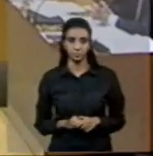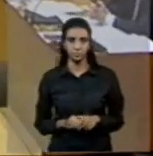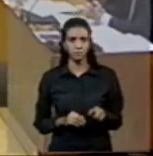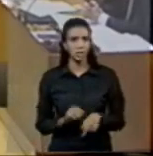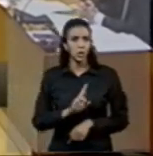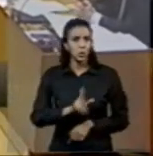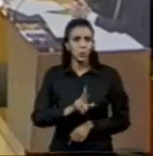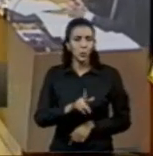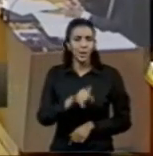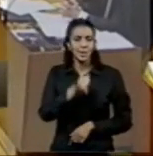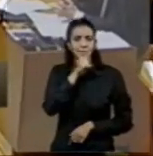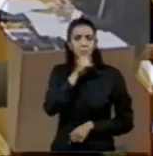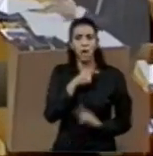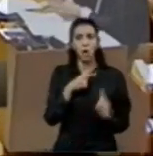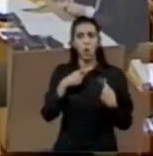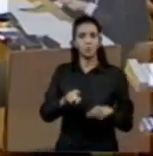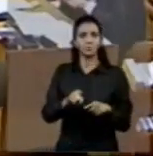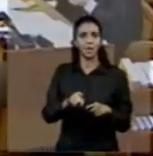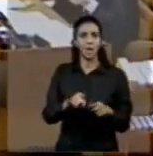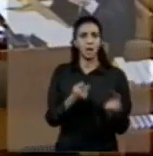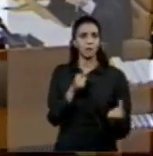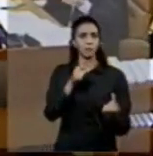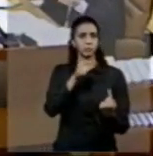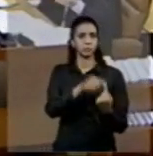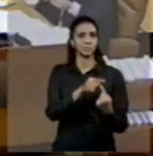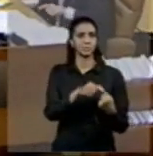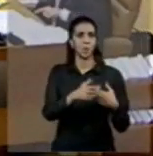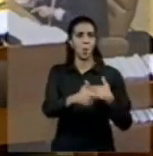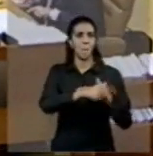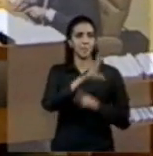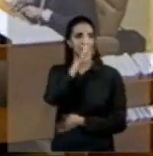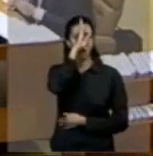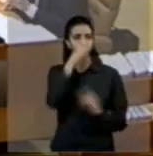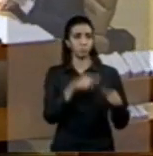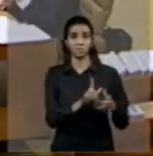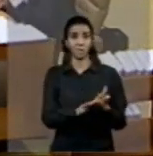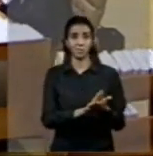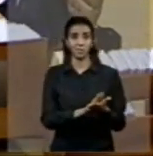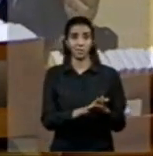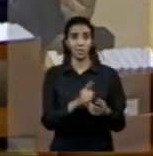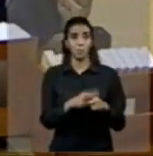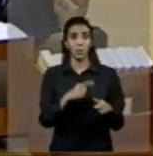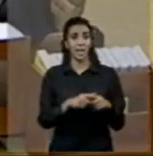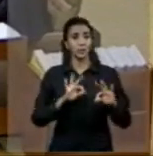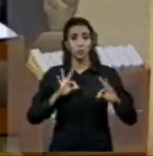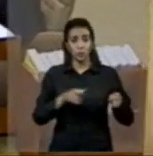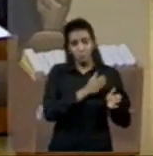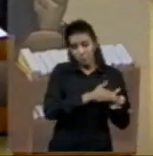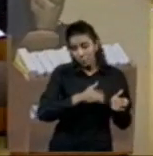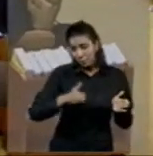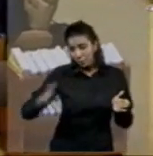atividade fim, porque atividade fim é tudo isso. Atividade fim da empresa é produzir